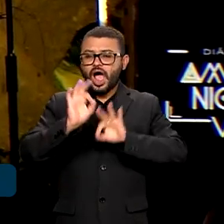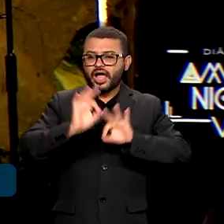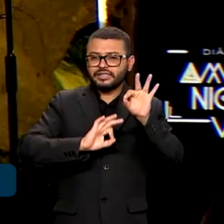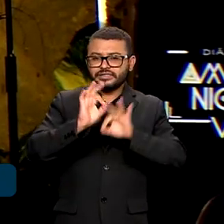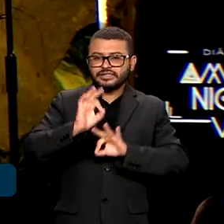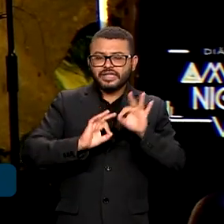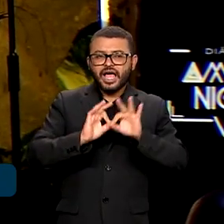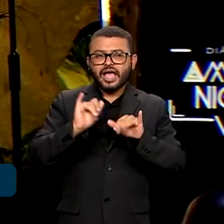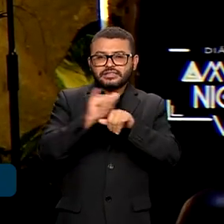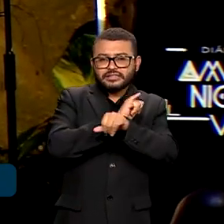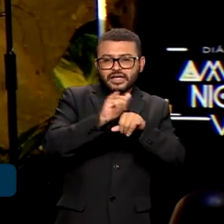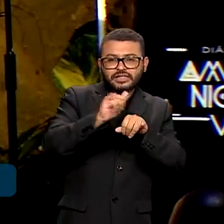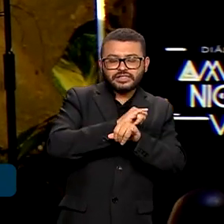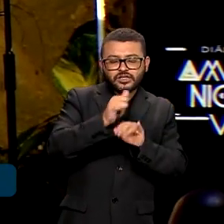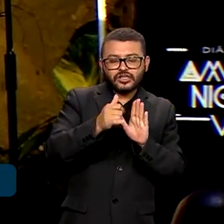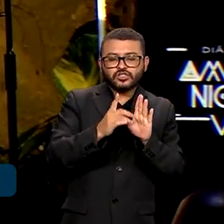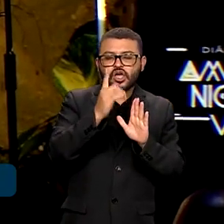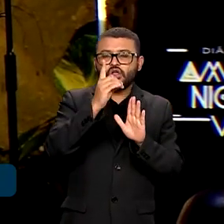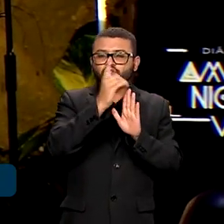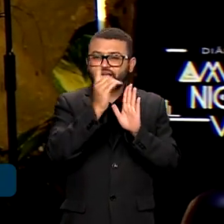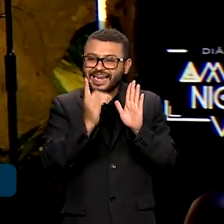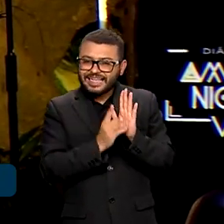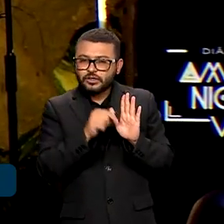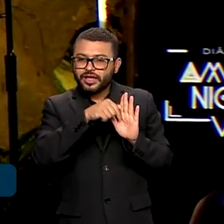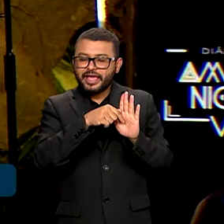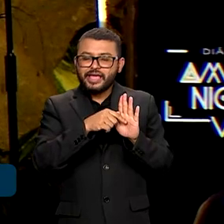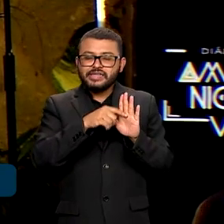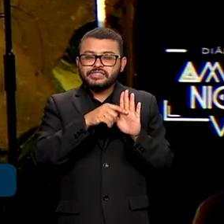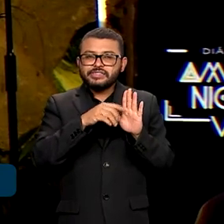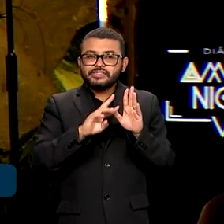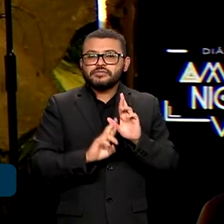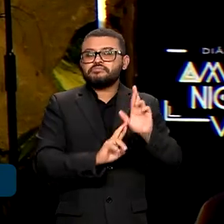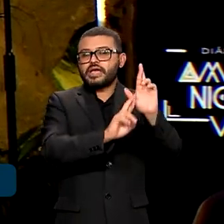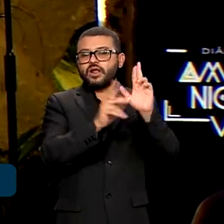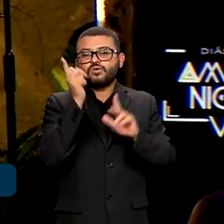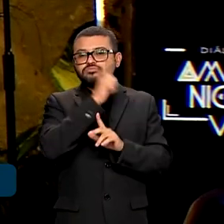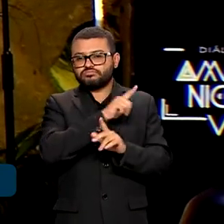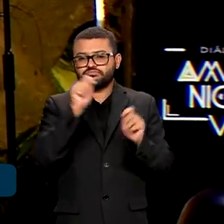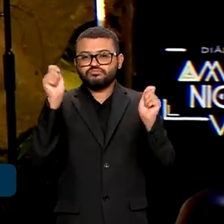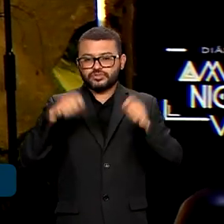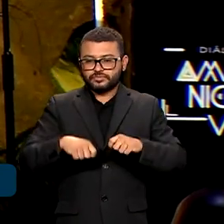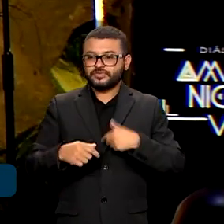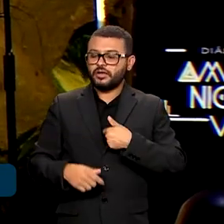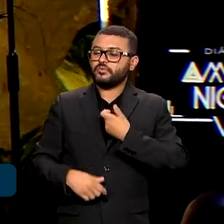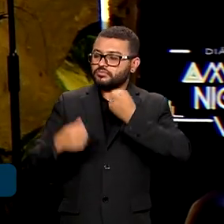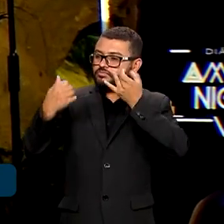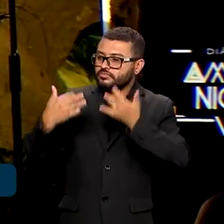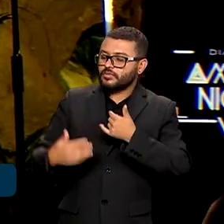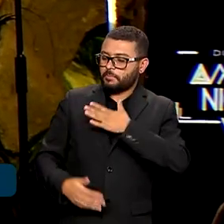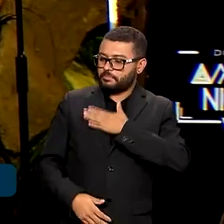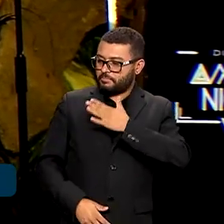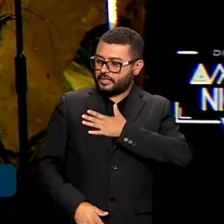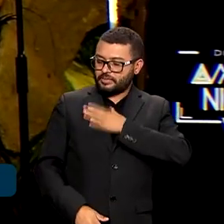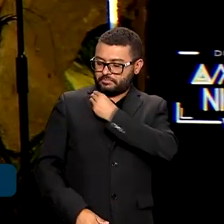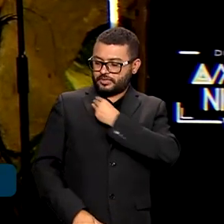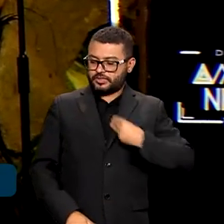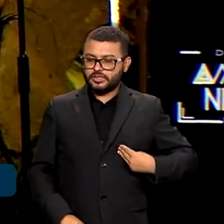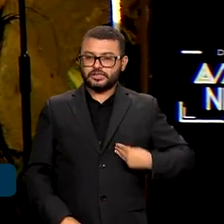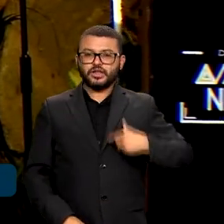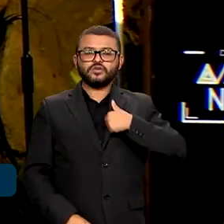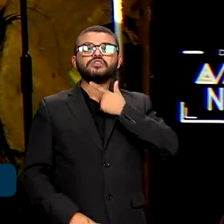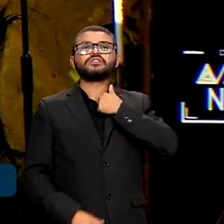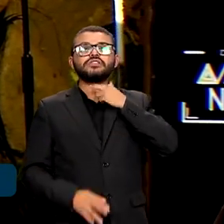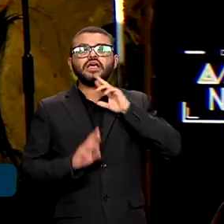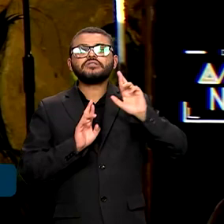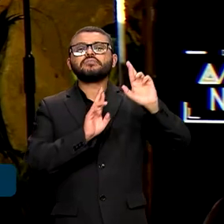com uma declaração que vai nos trazer esperança. Eu posso dizer aquilo que é a minha esperança, que a gente